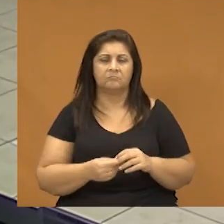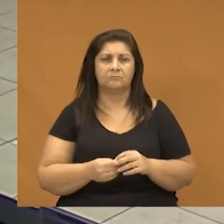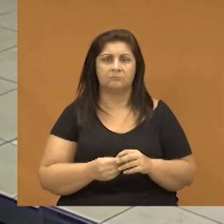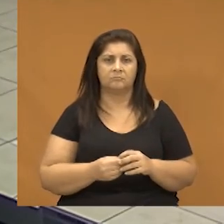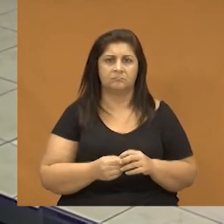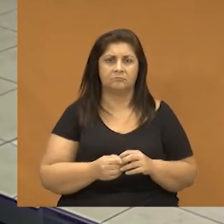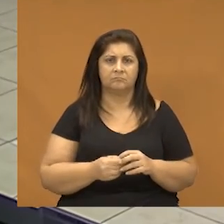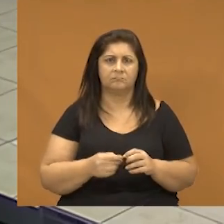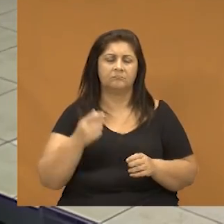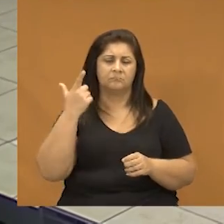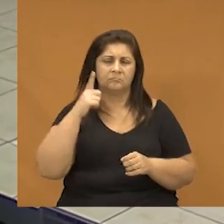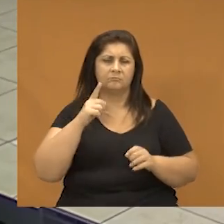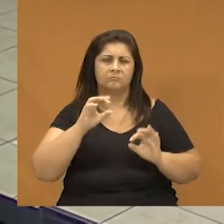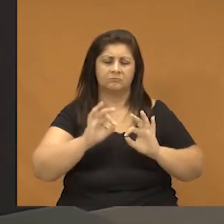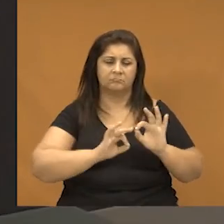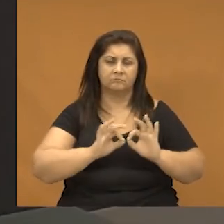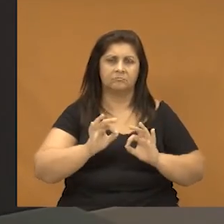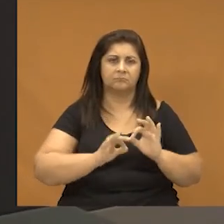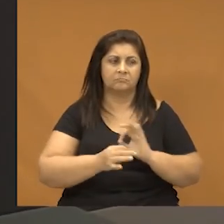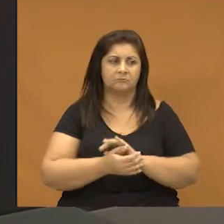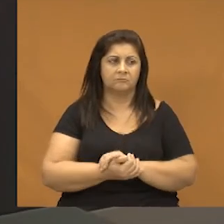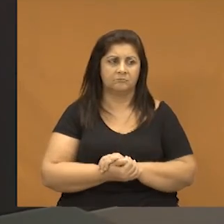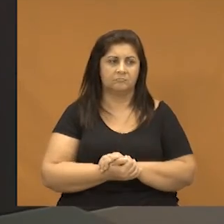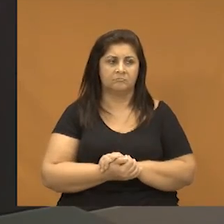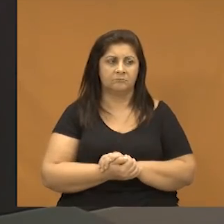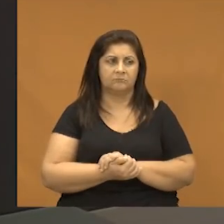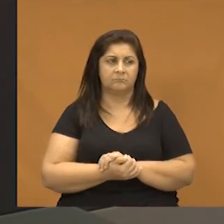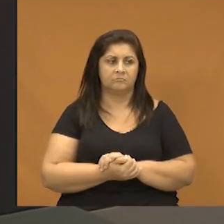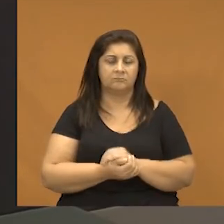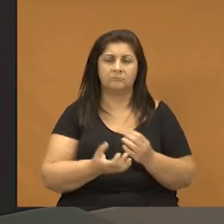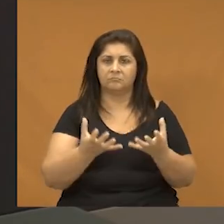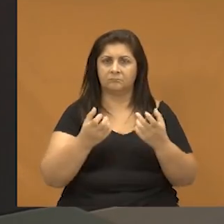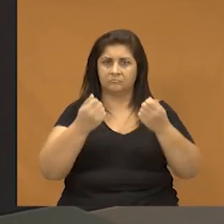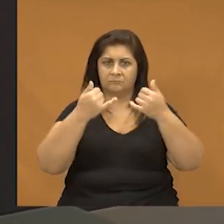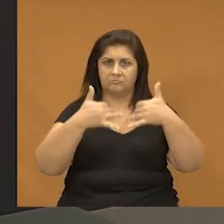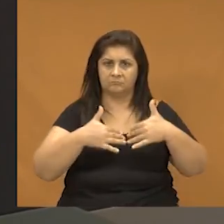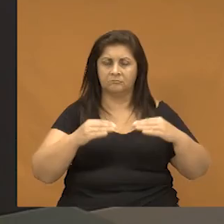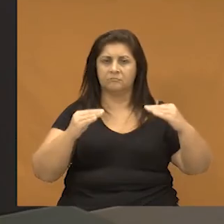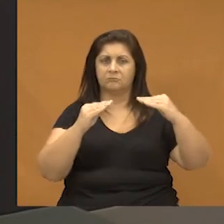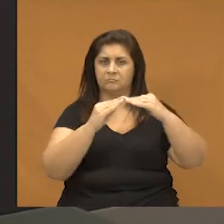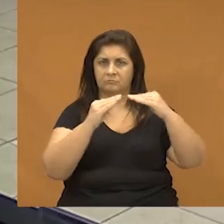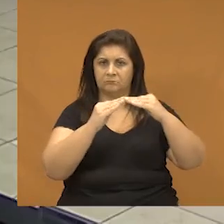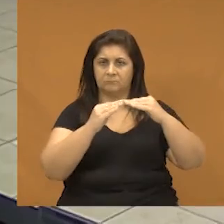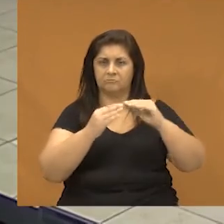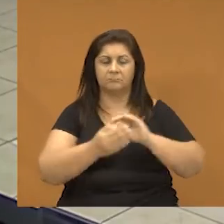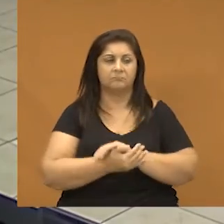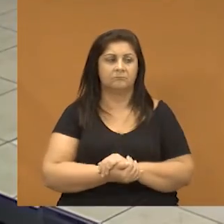possíveis de serem aparadas. E quero deixar aqui meu voto favorável ao projeto.